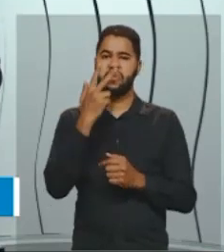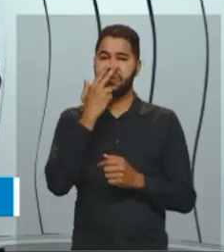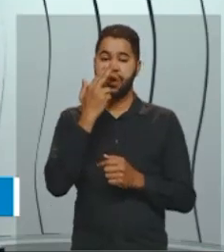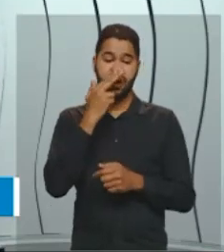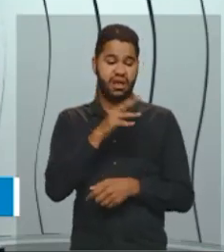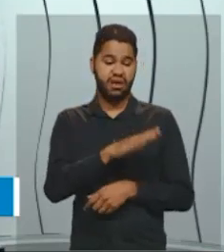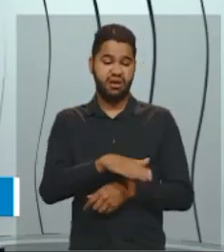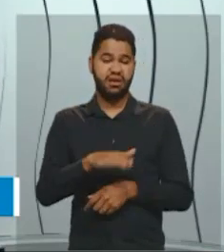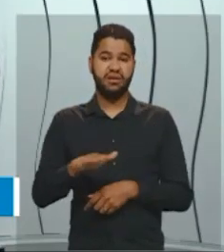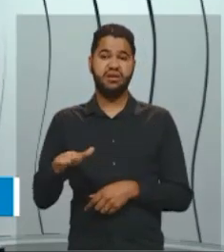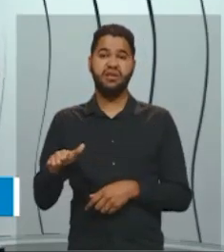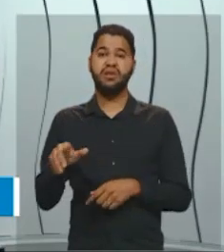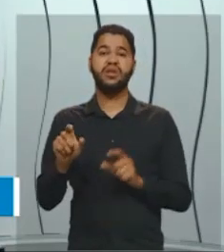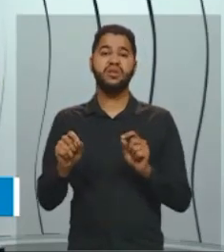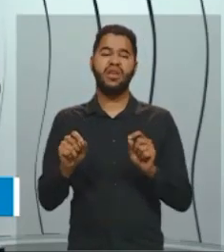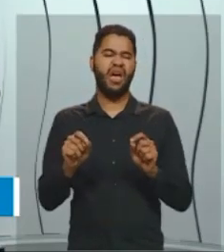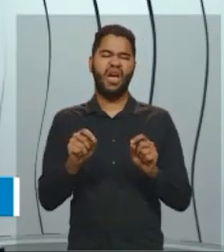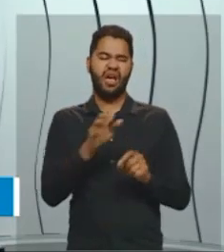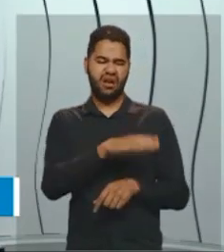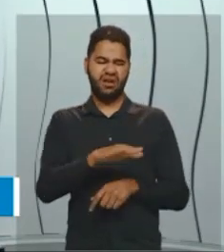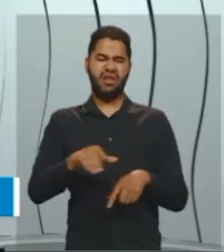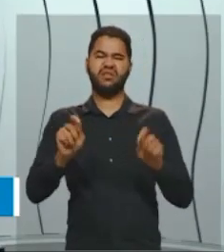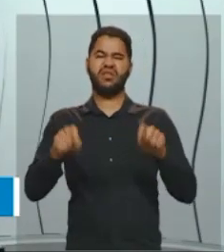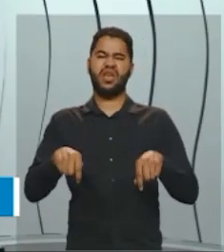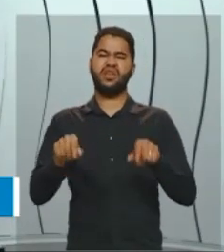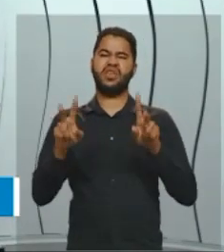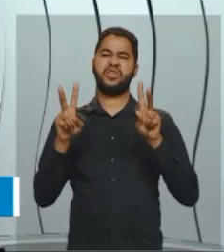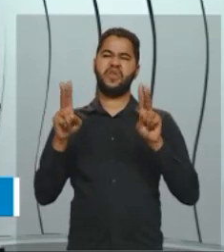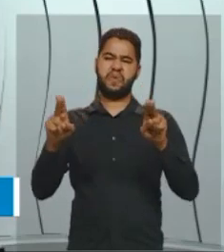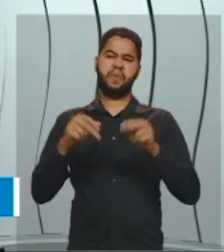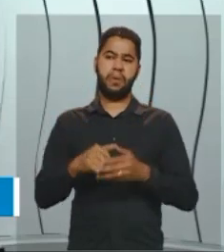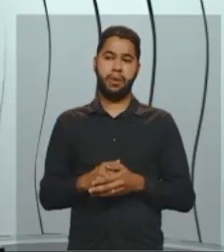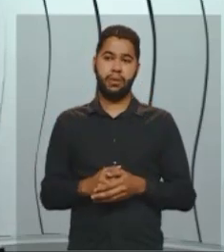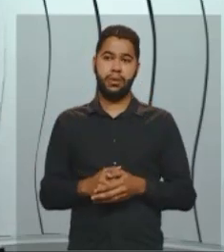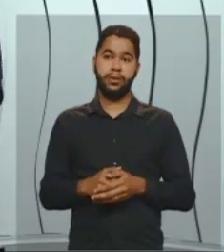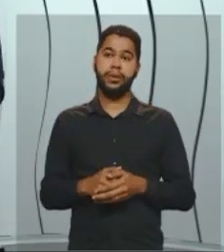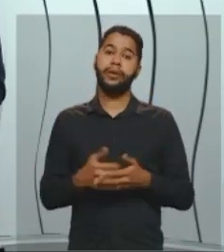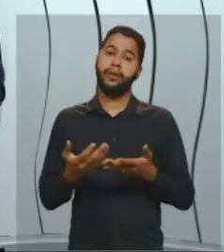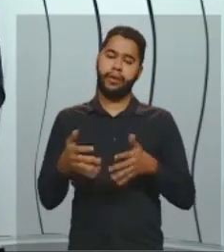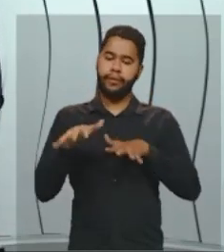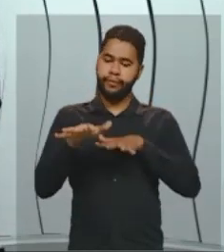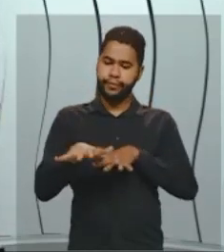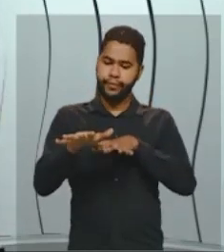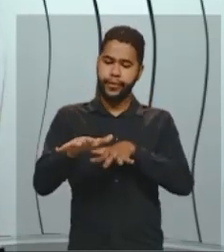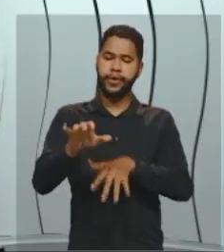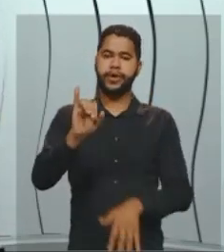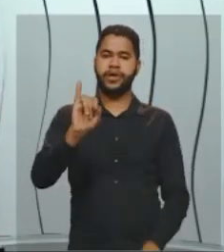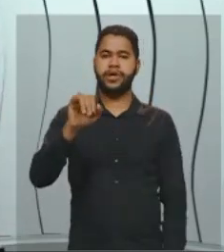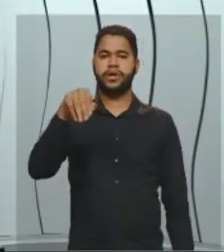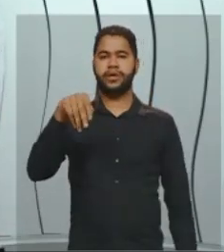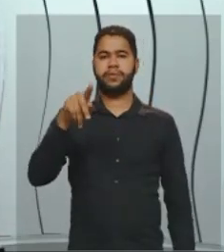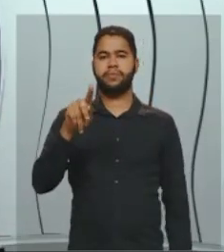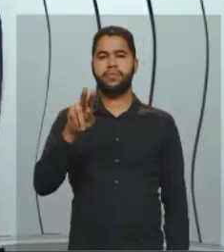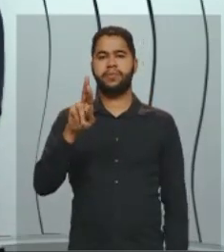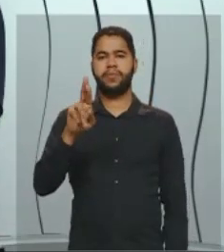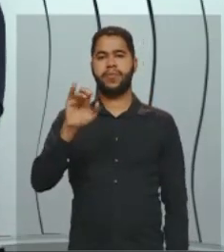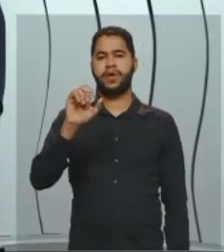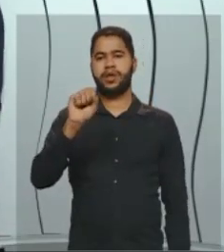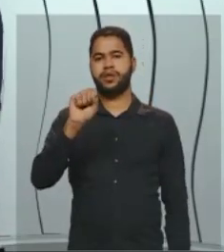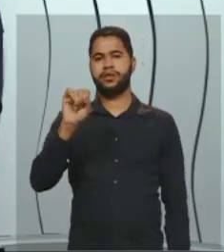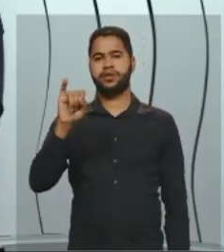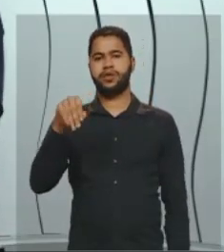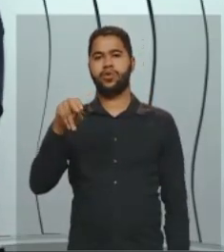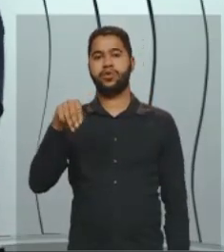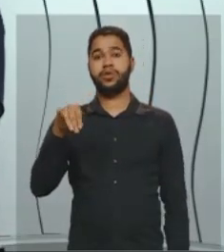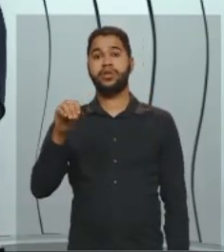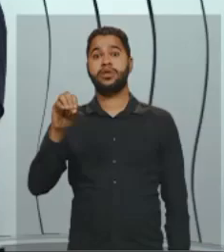criança faria aquele desenho, que foi usada, que virou o nome desse movimento chamado impressionismo. O